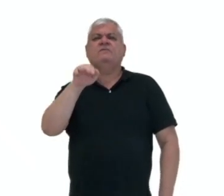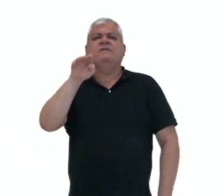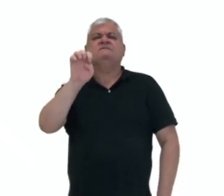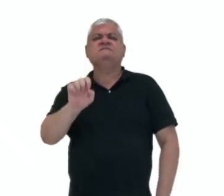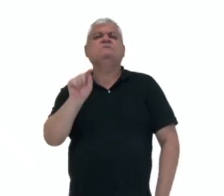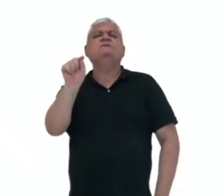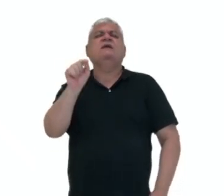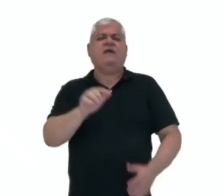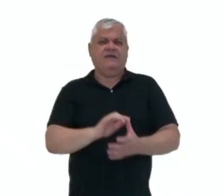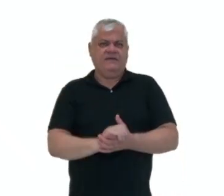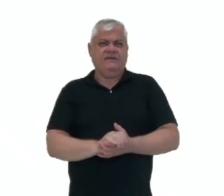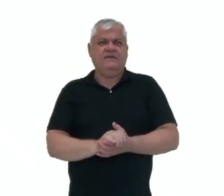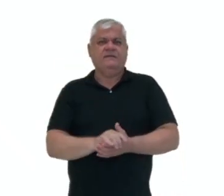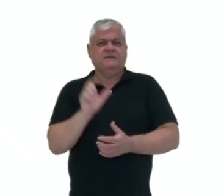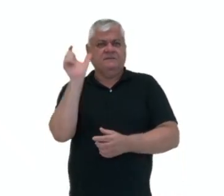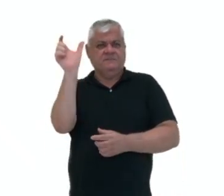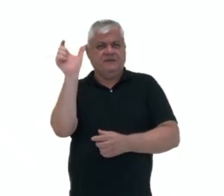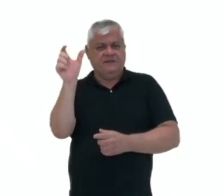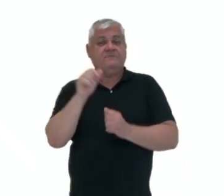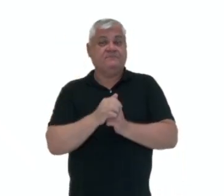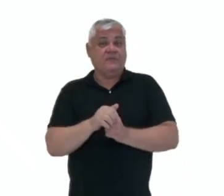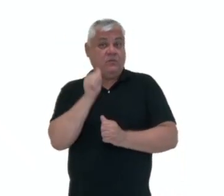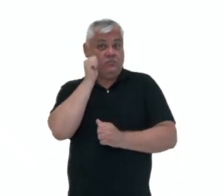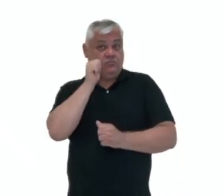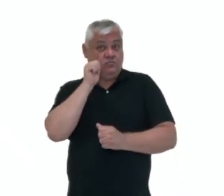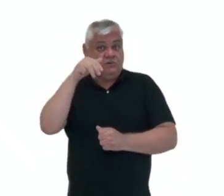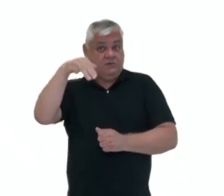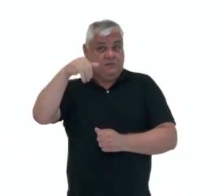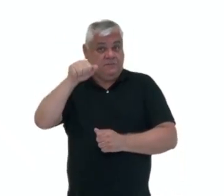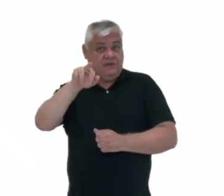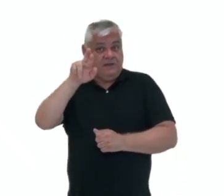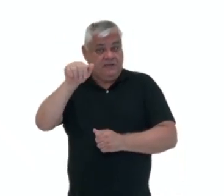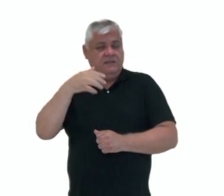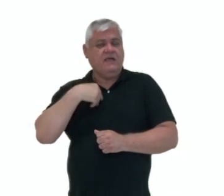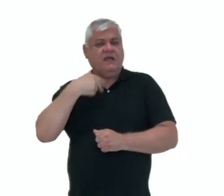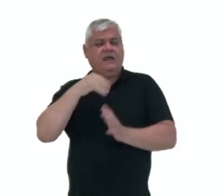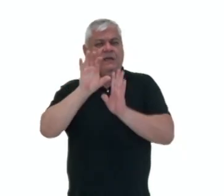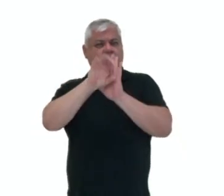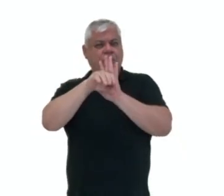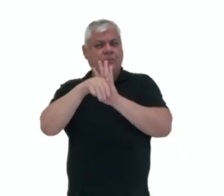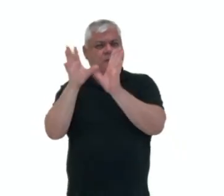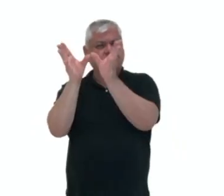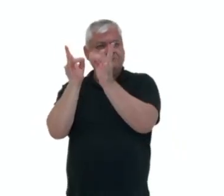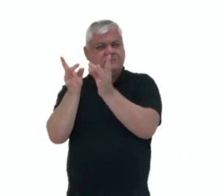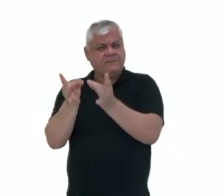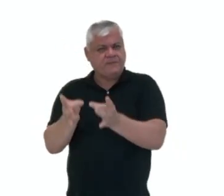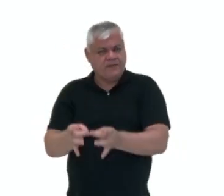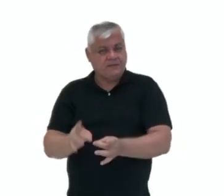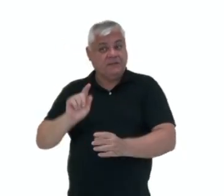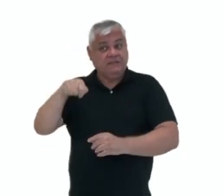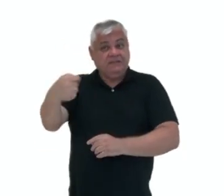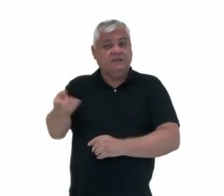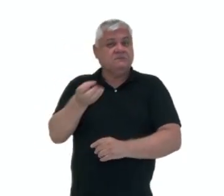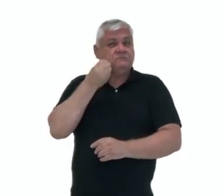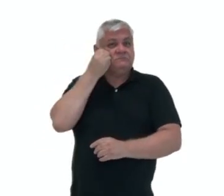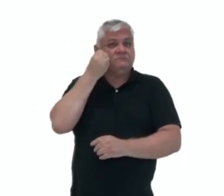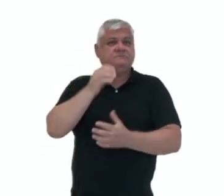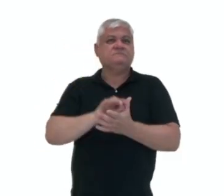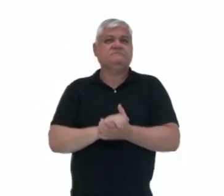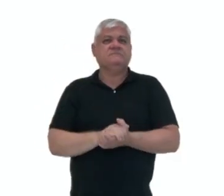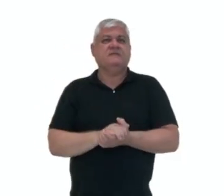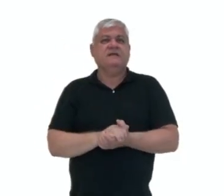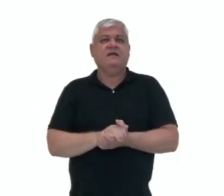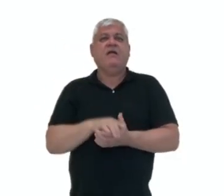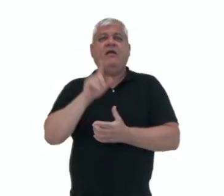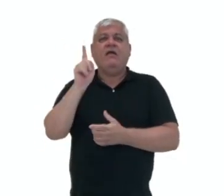da performance. Daqui a Marina Abramović, ela deu esse conceito com relação à performance dentro da experimentação dela. O que ela falou? Ela